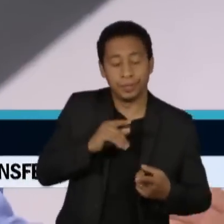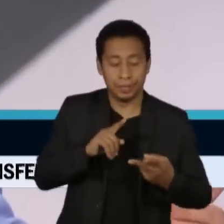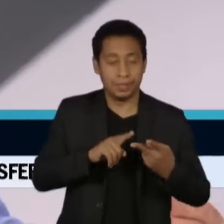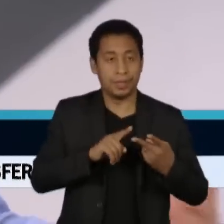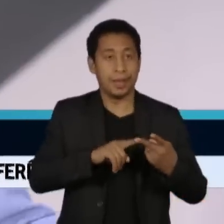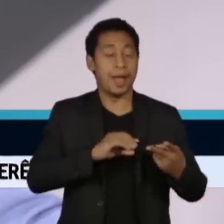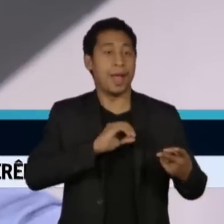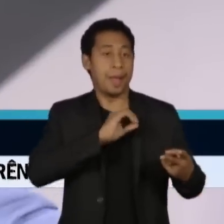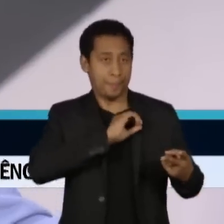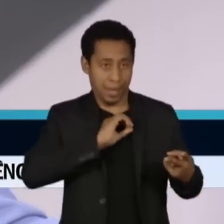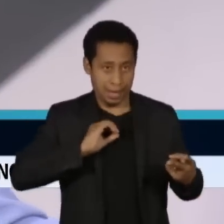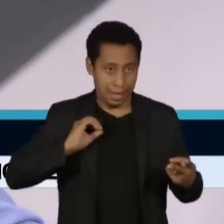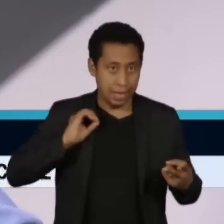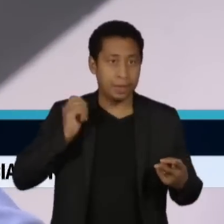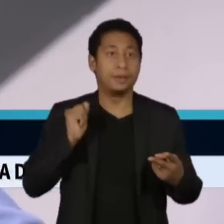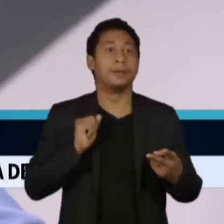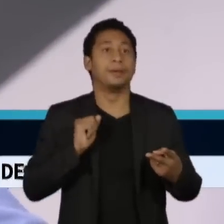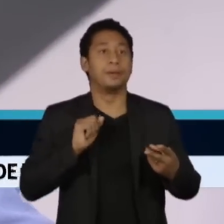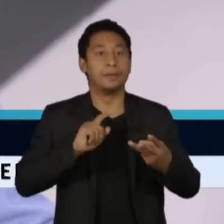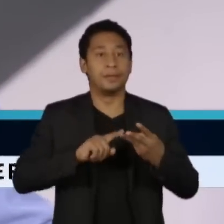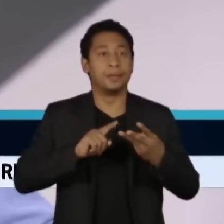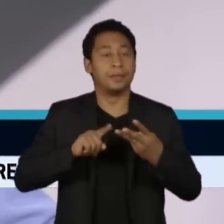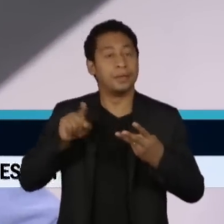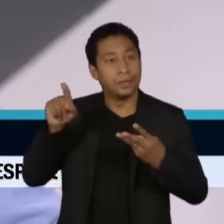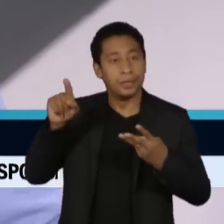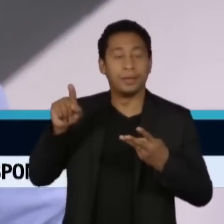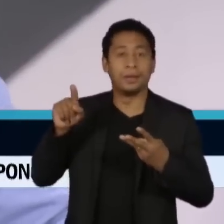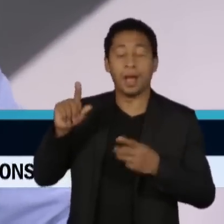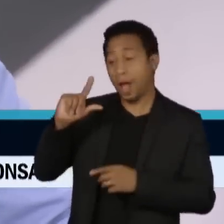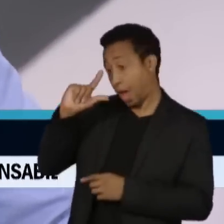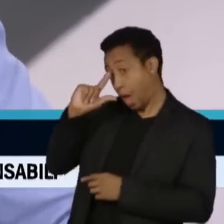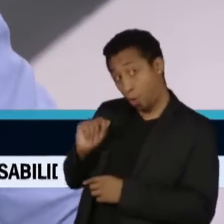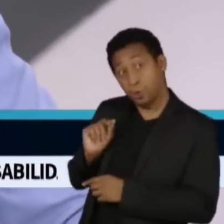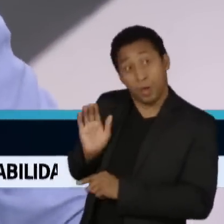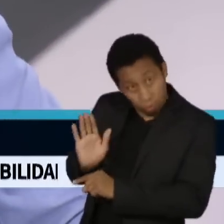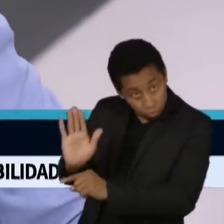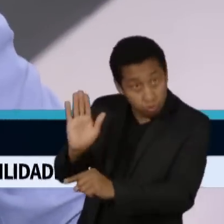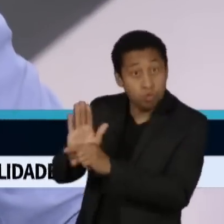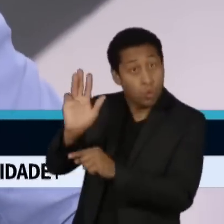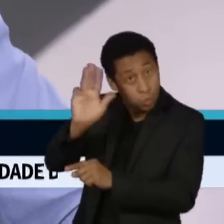para mim parece que ele se esquece disso e cai nessa pista falsa da lacração